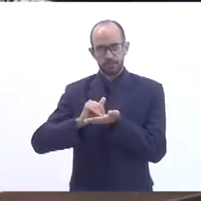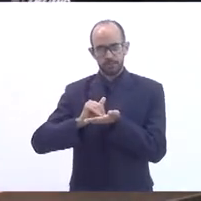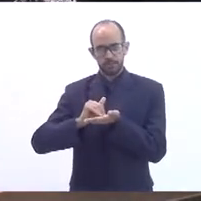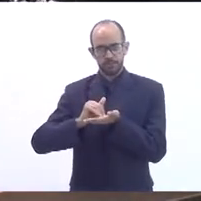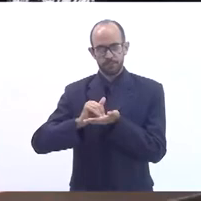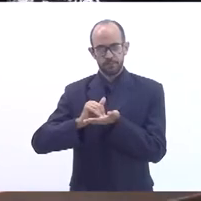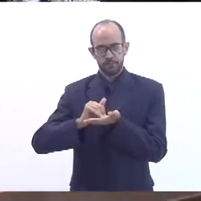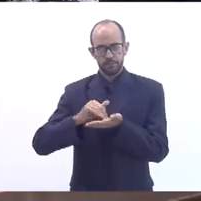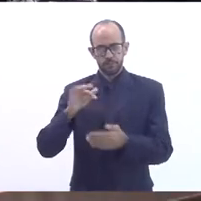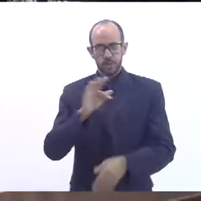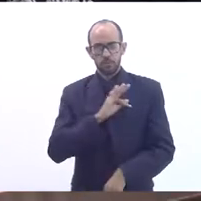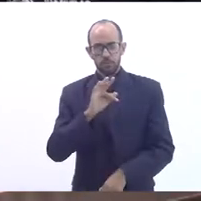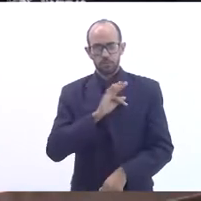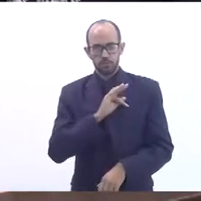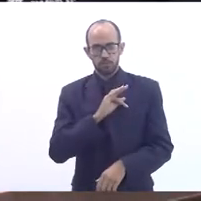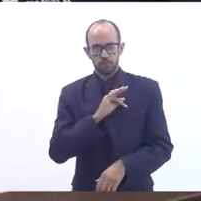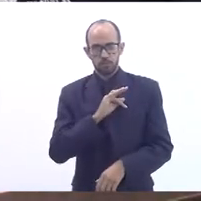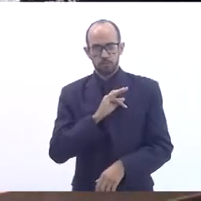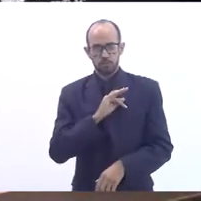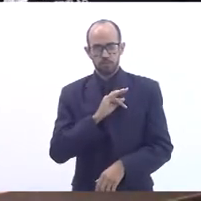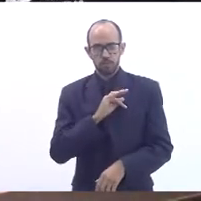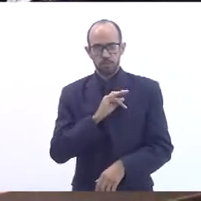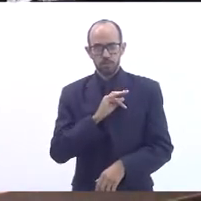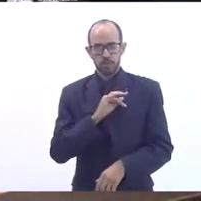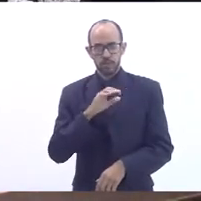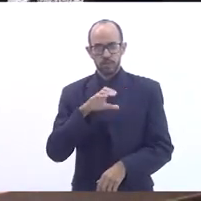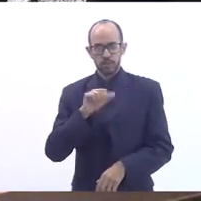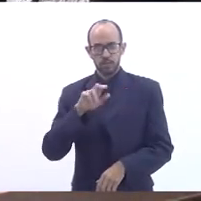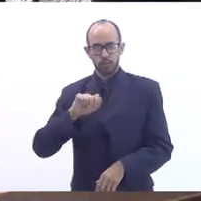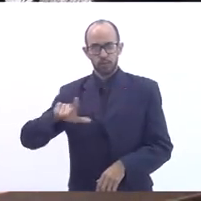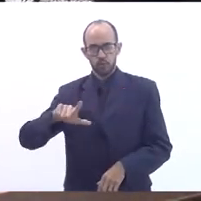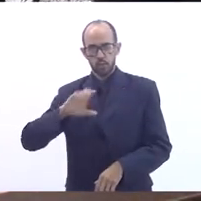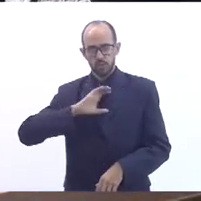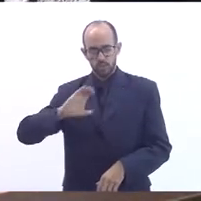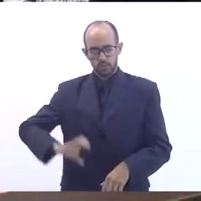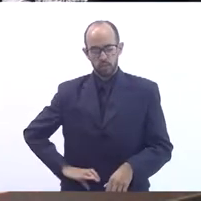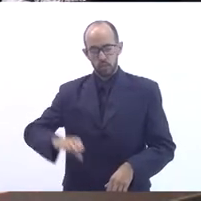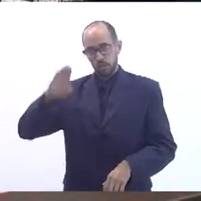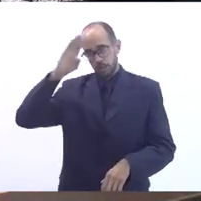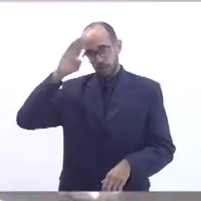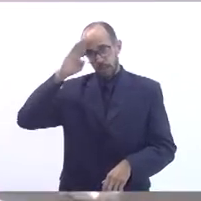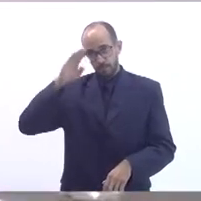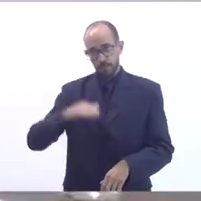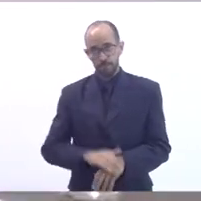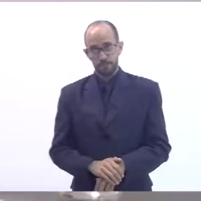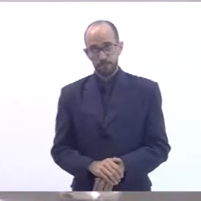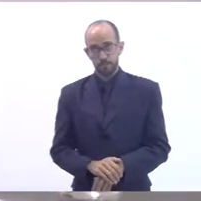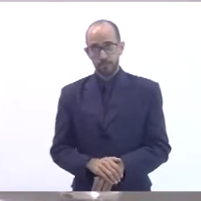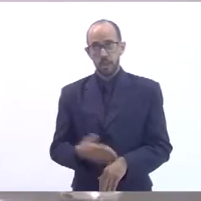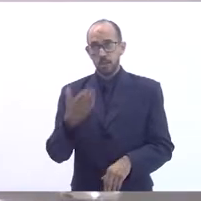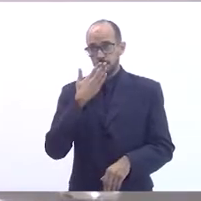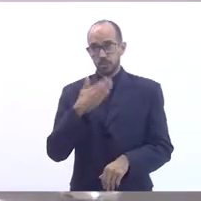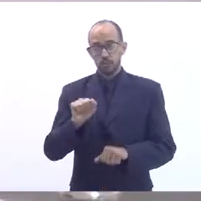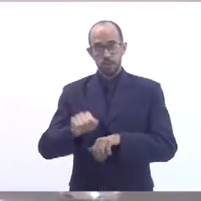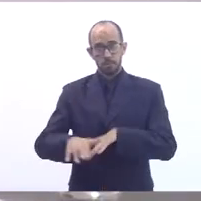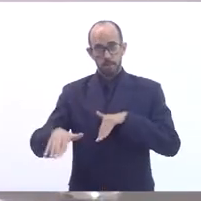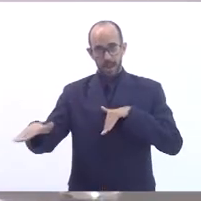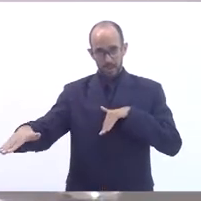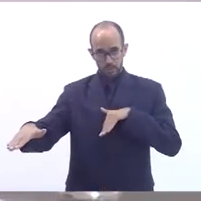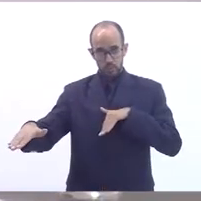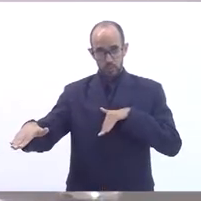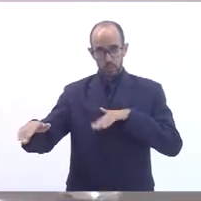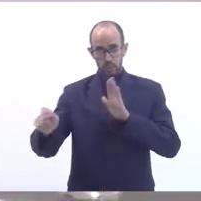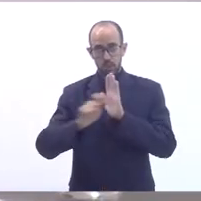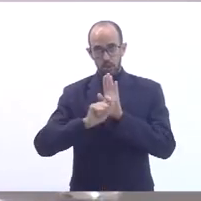secretaria da Polícia Civil da polícia aliás eu quero avisar a todos que a pedido da marcha da maconha eu assisti ele pela